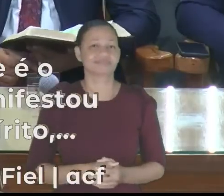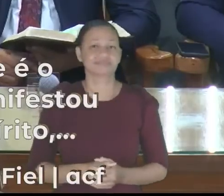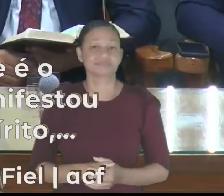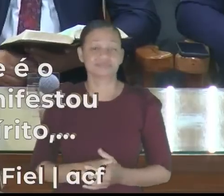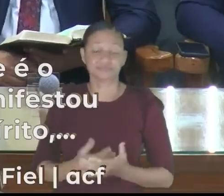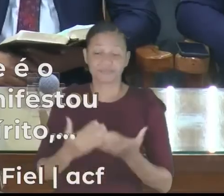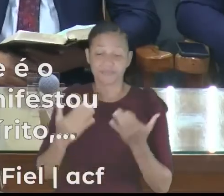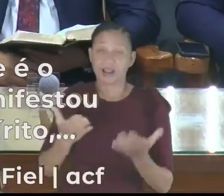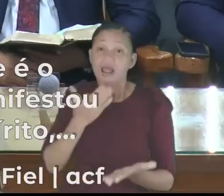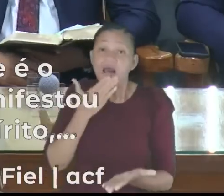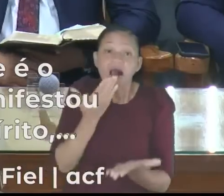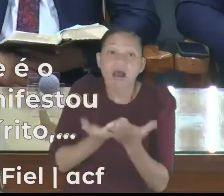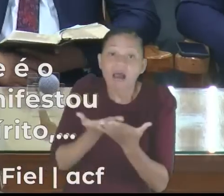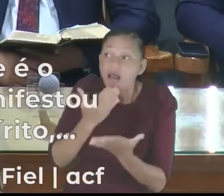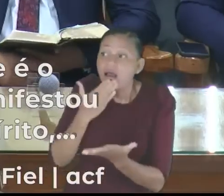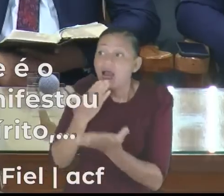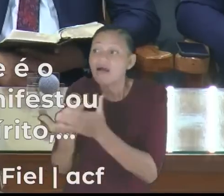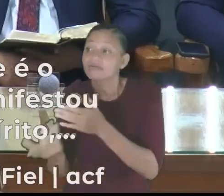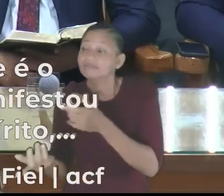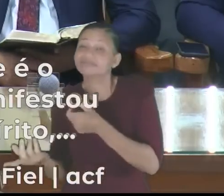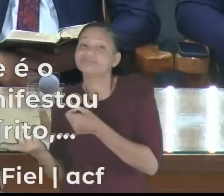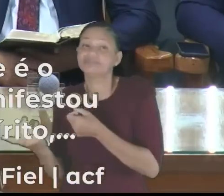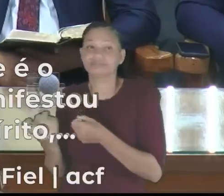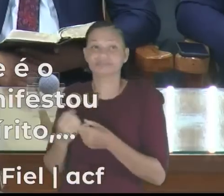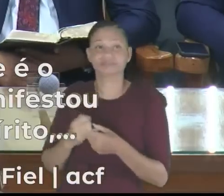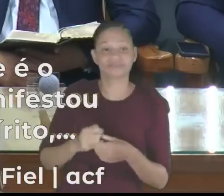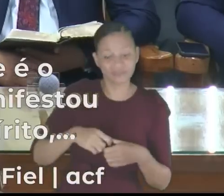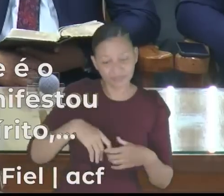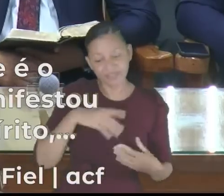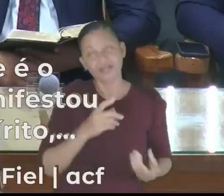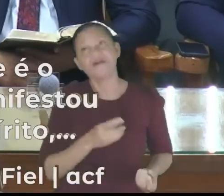E pasmem, ele voltou para o céu e levou essa carne.